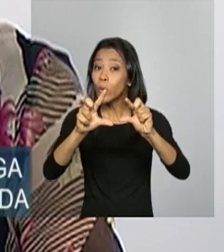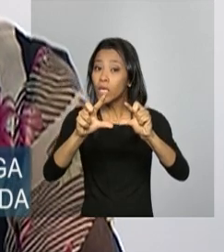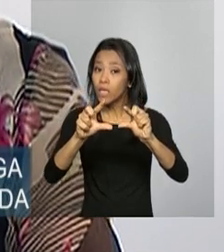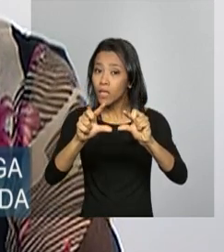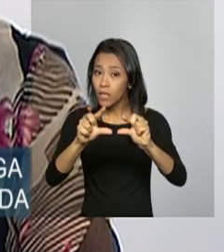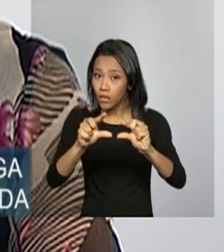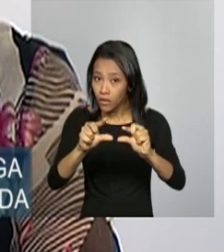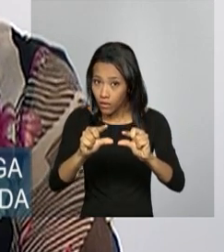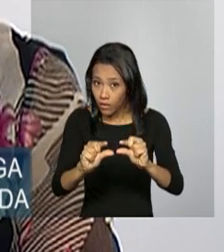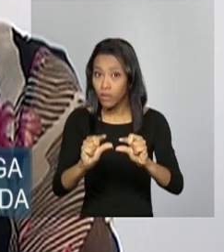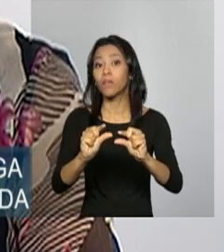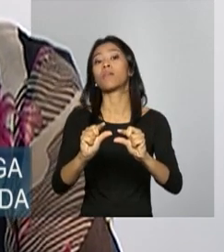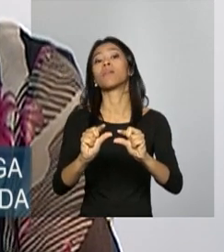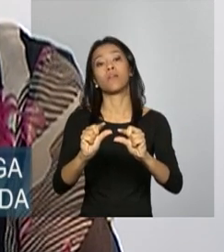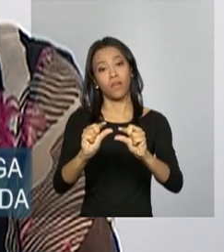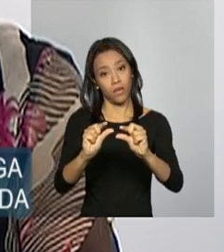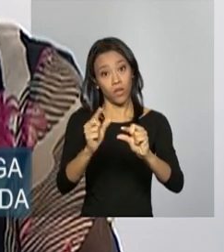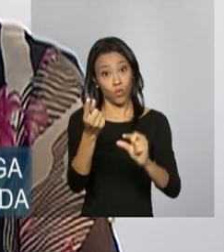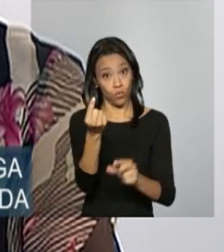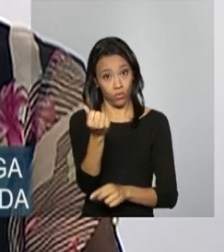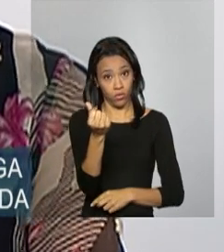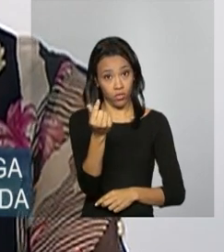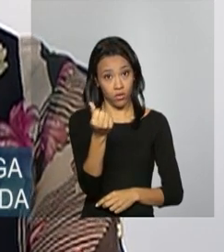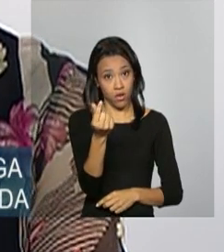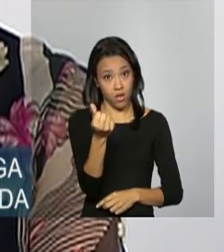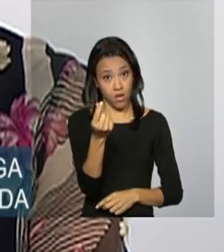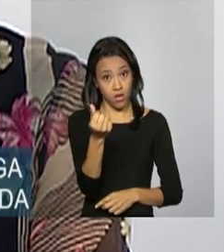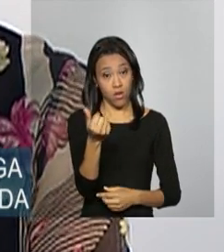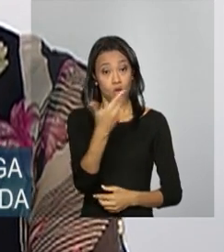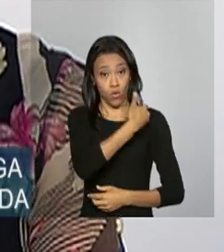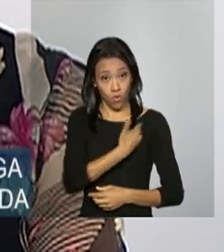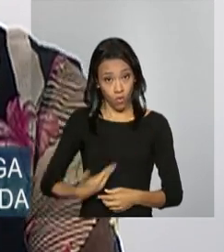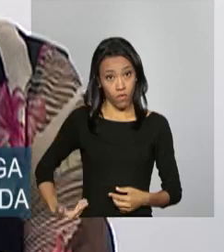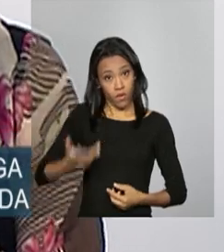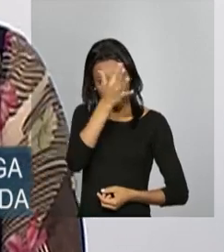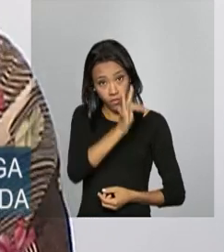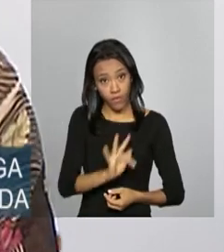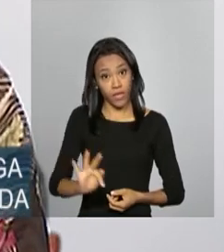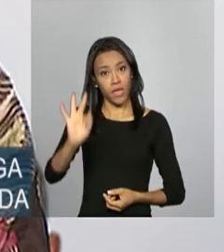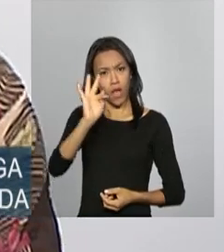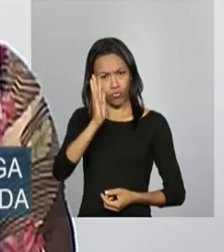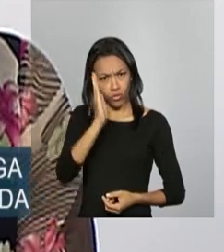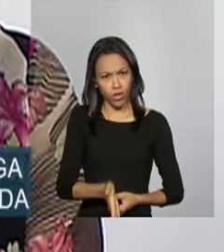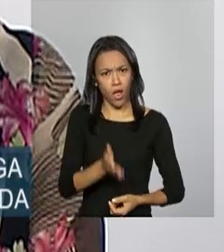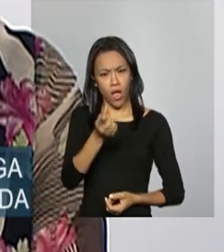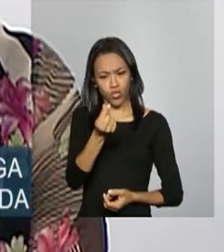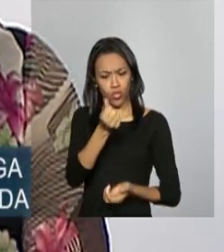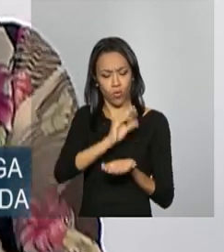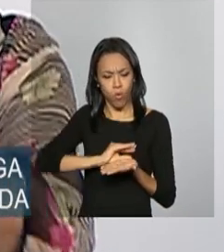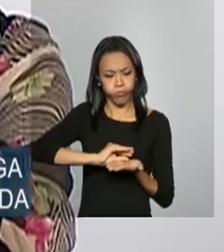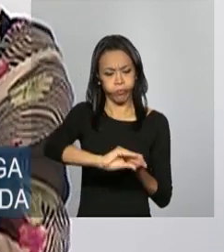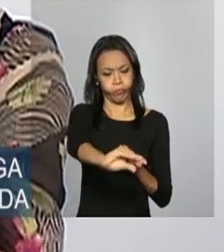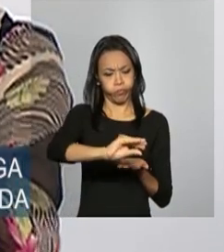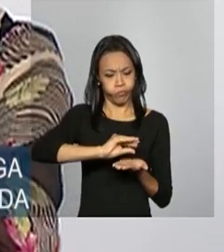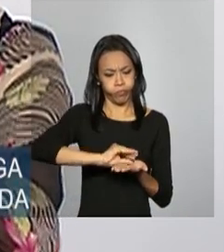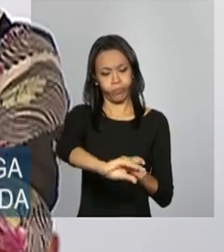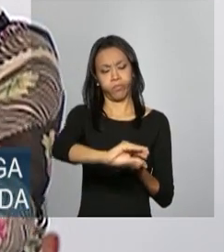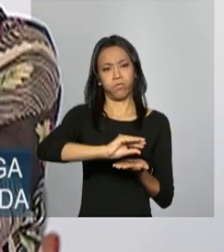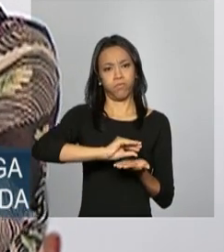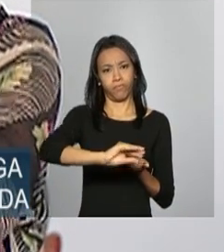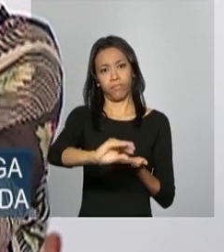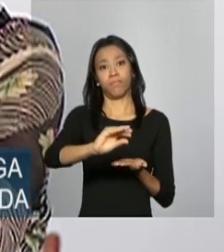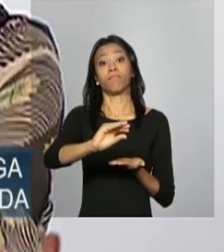diminuir a quantidade de dinheiro que o governo federal coloca no programa para